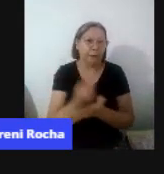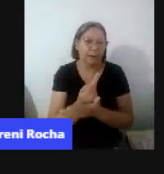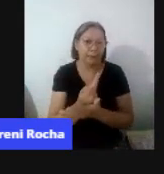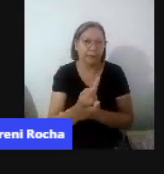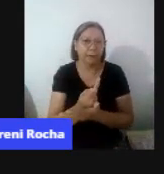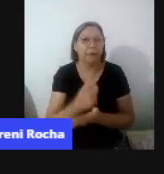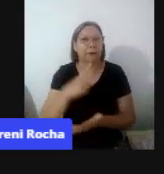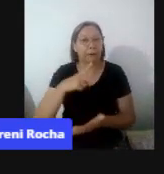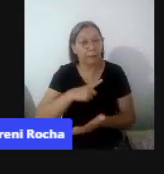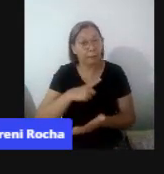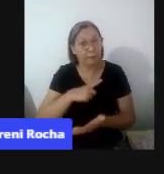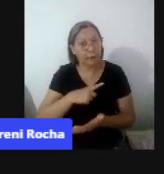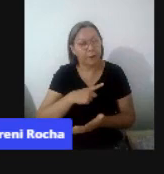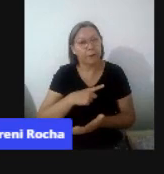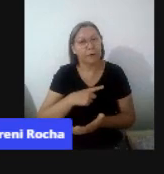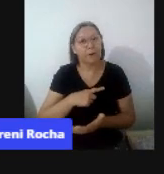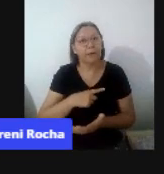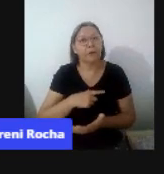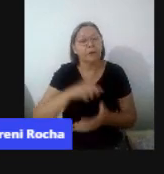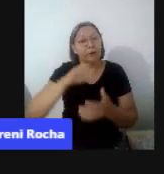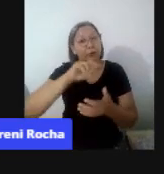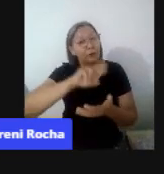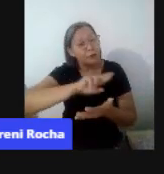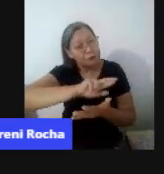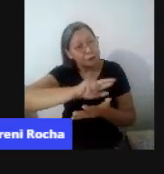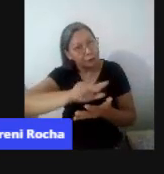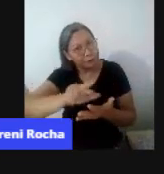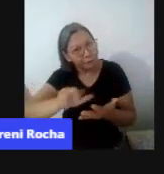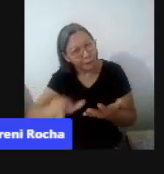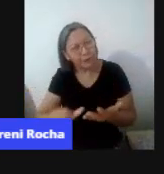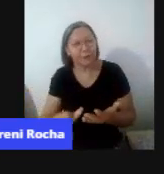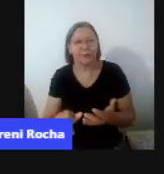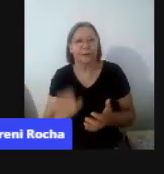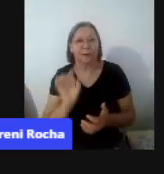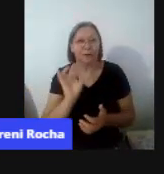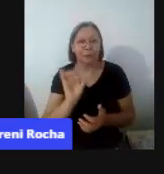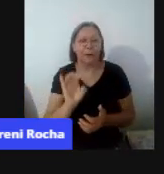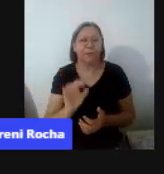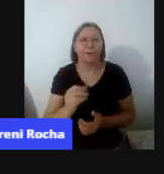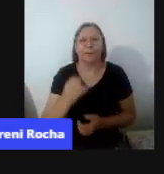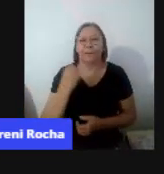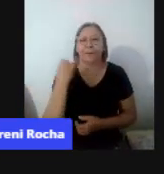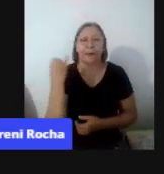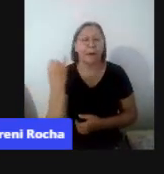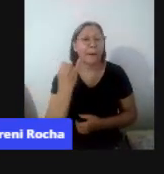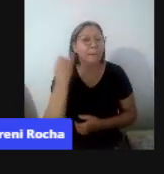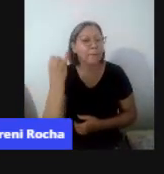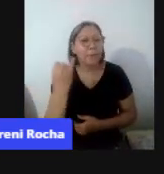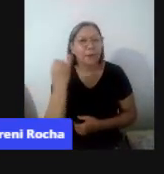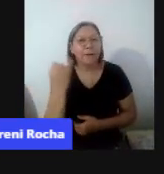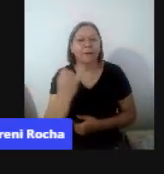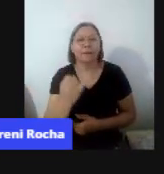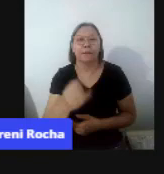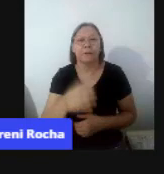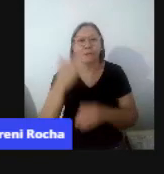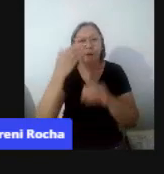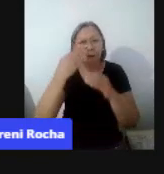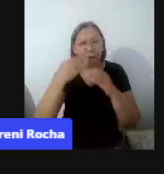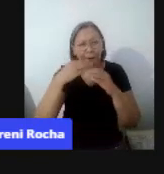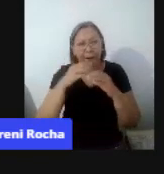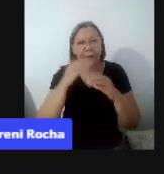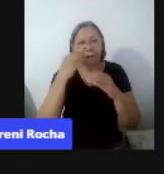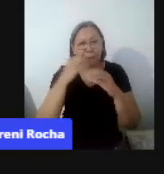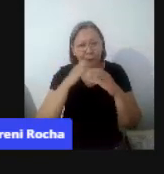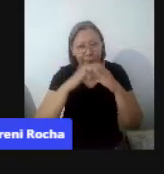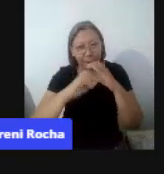outras formas. E é tão importante quando a gente vai no e-mail, conhece um colega ou vai na escola, e a